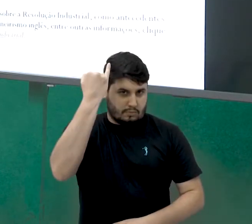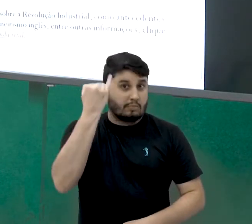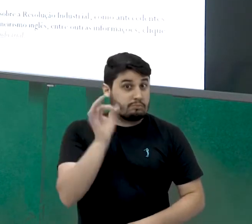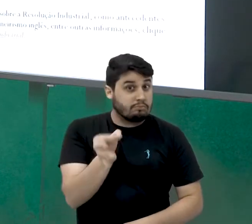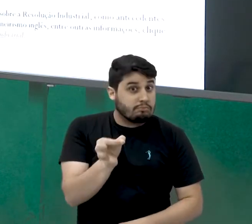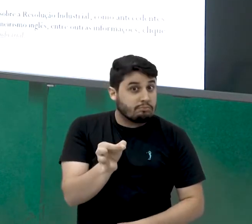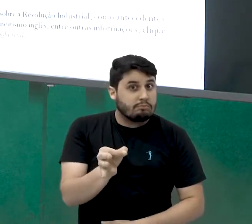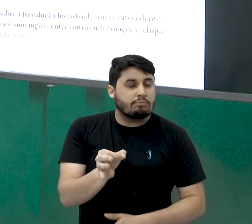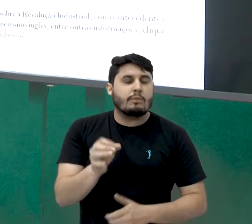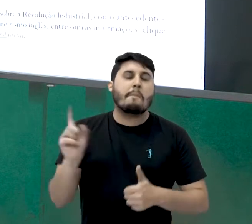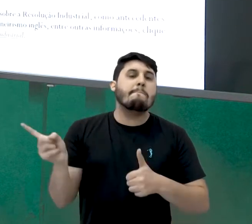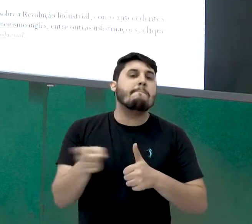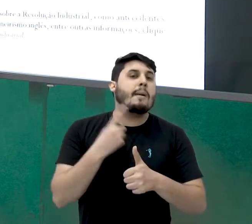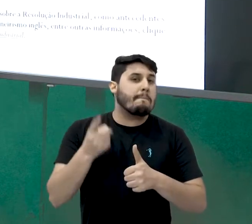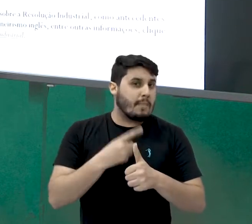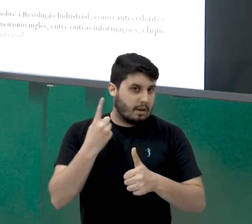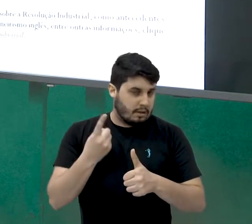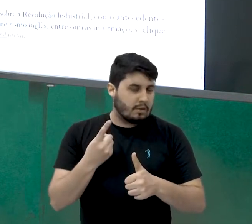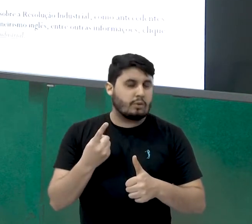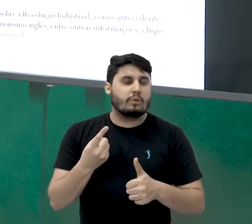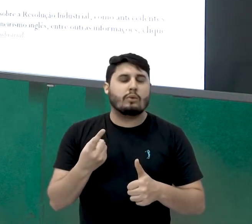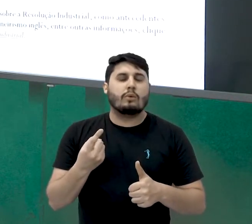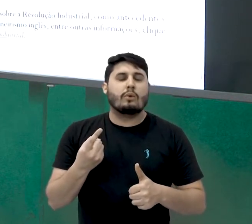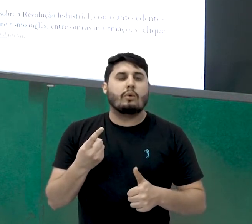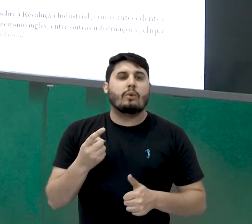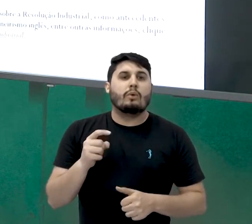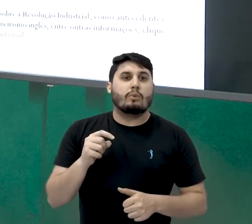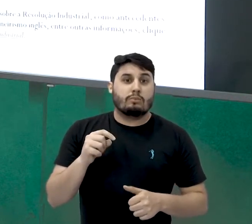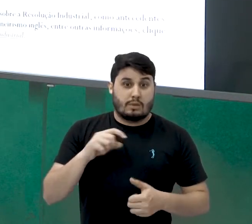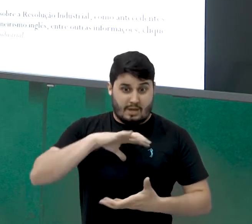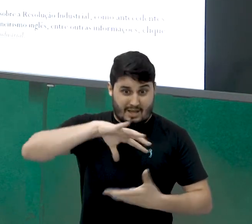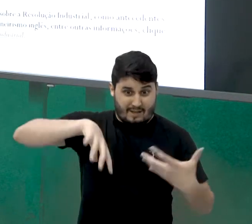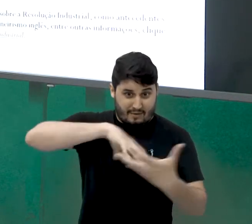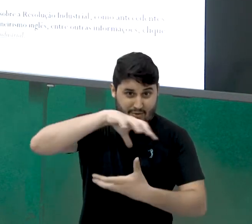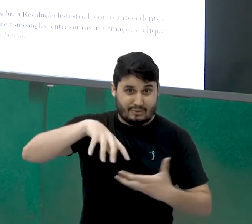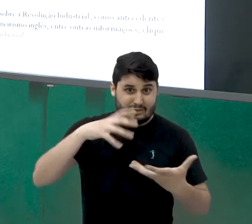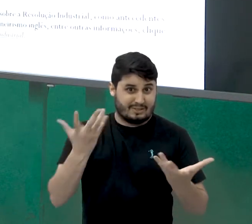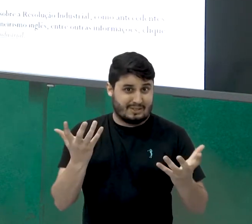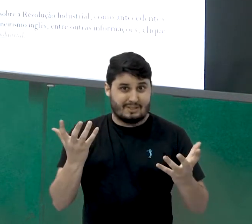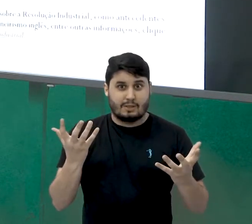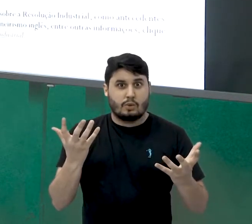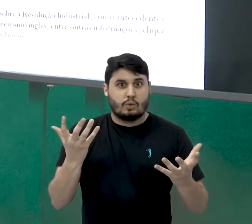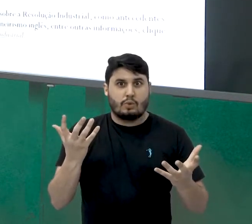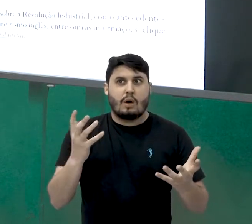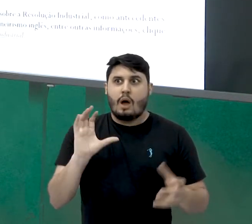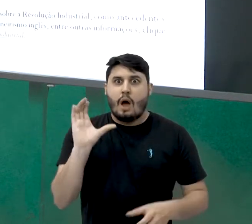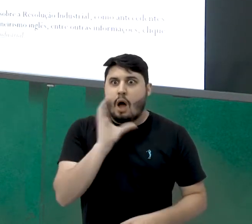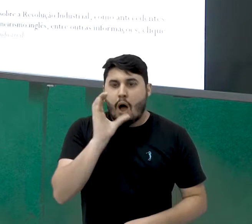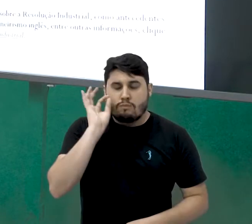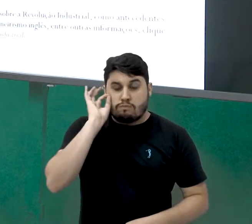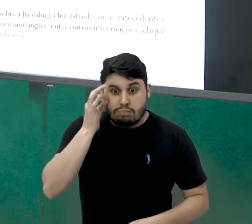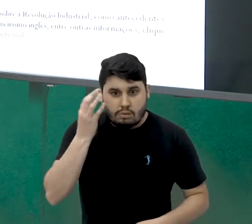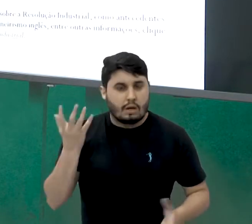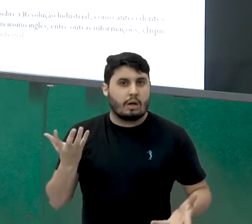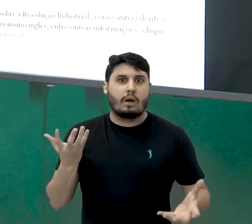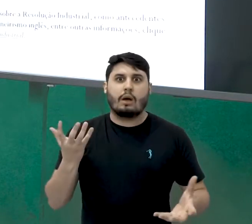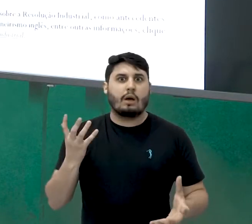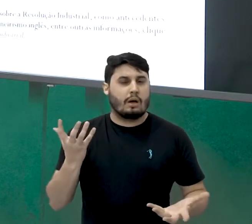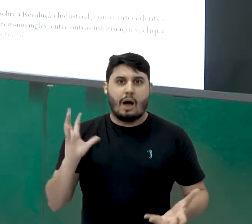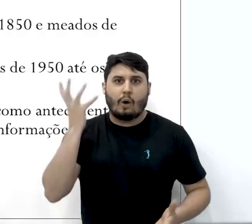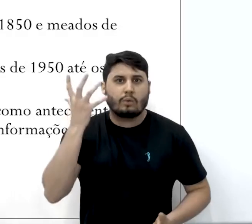certo? Primeiramente, ela não aconteceu em um estalar de dedos. Foi todo um